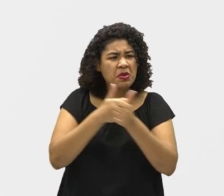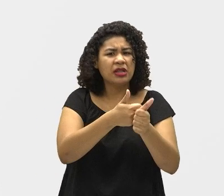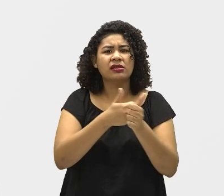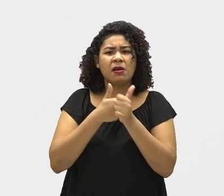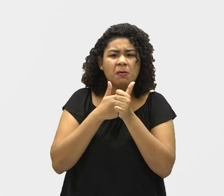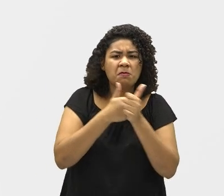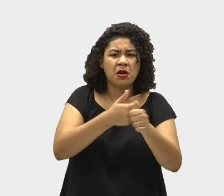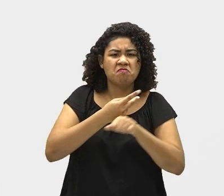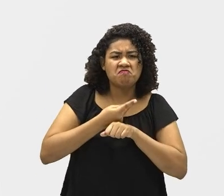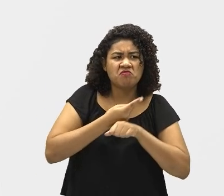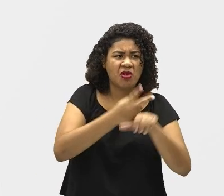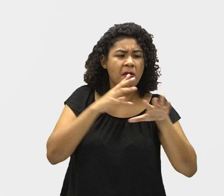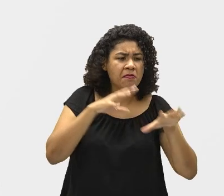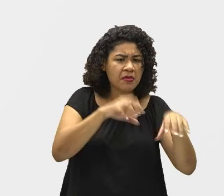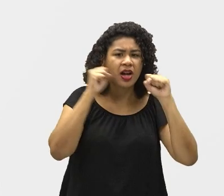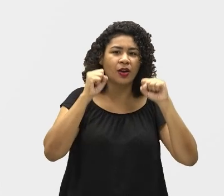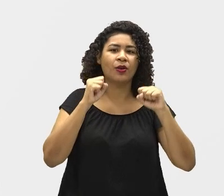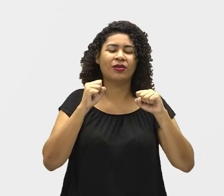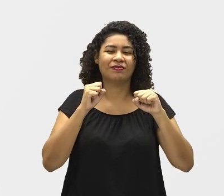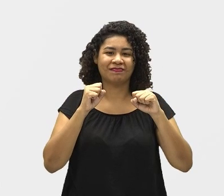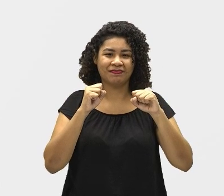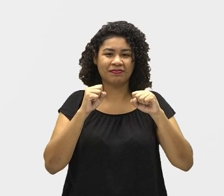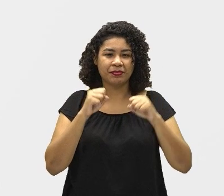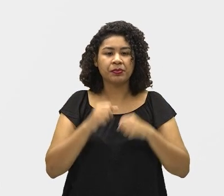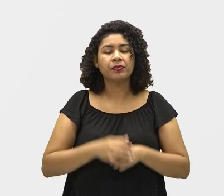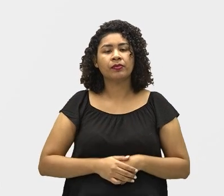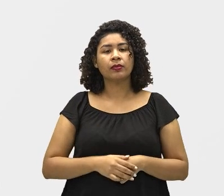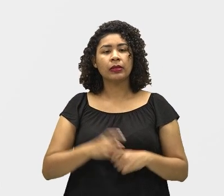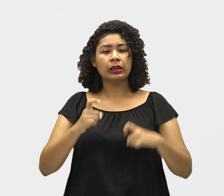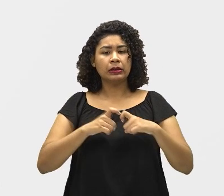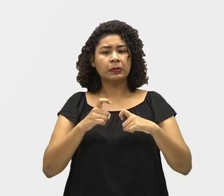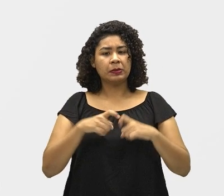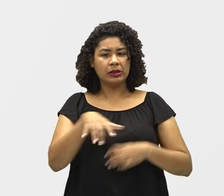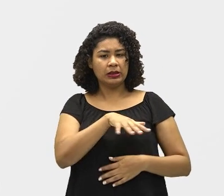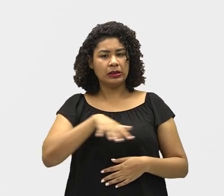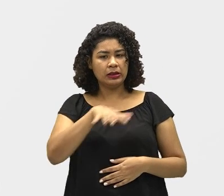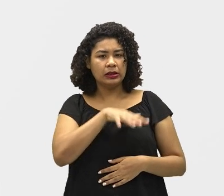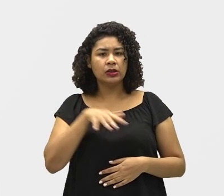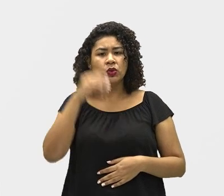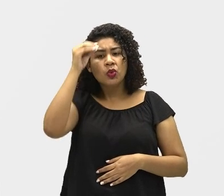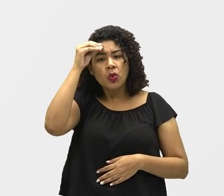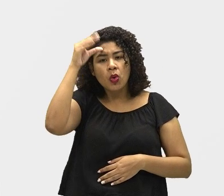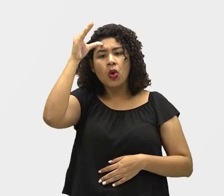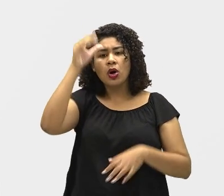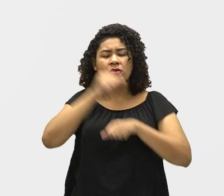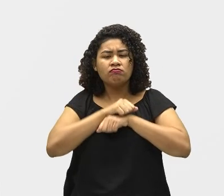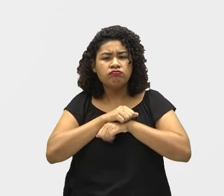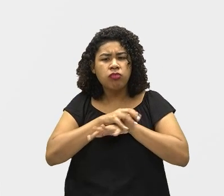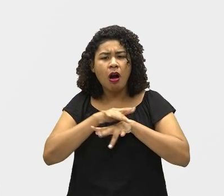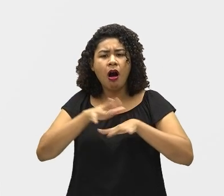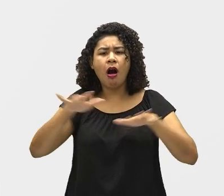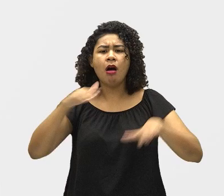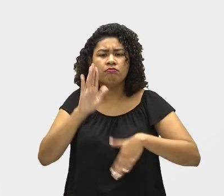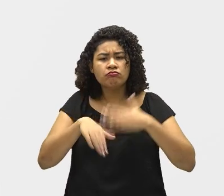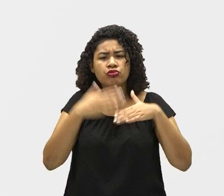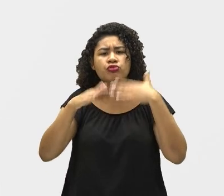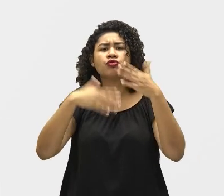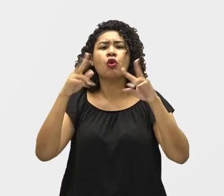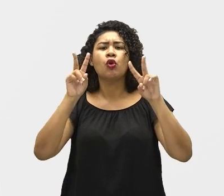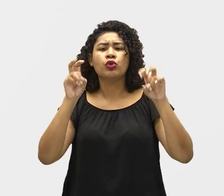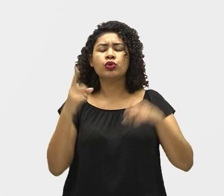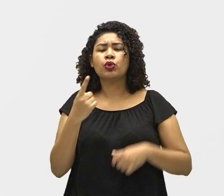ideias e descobertas. Na medicina, os conhecimentos avançaram com trabalhos e experiências sobre